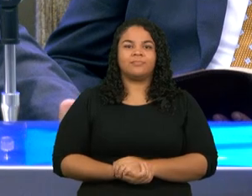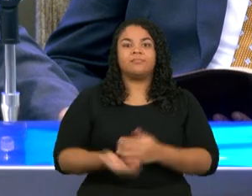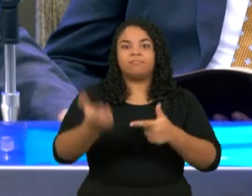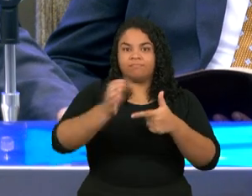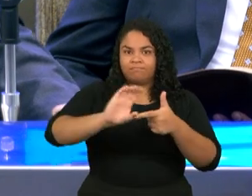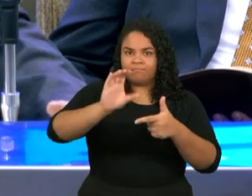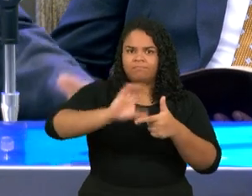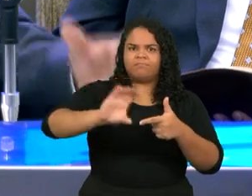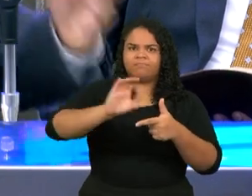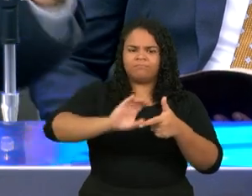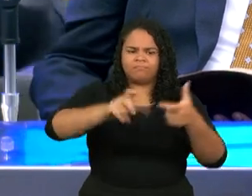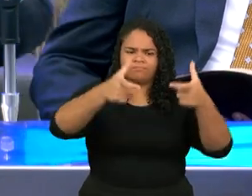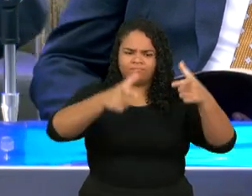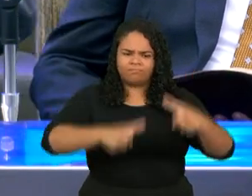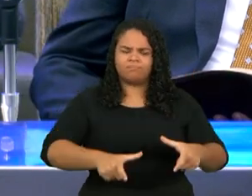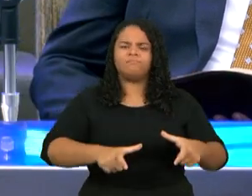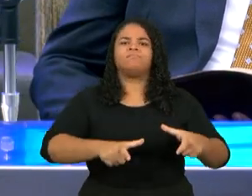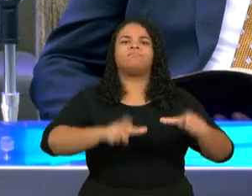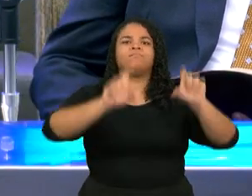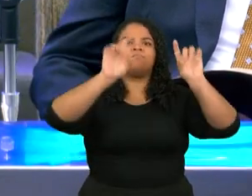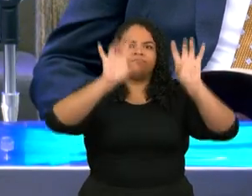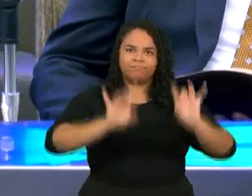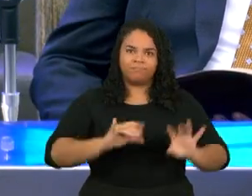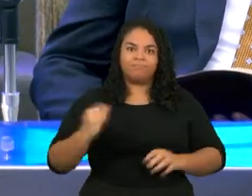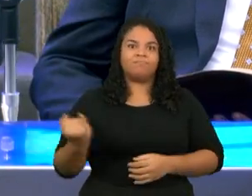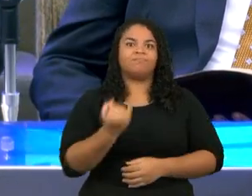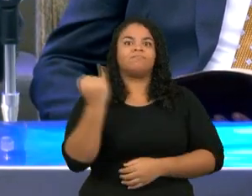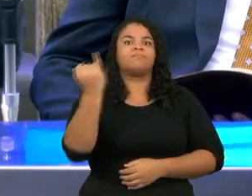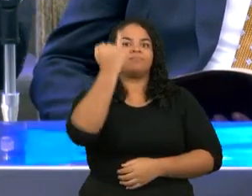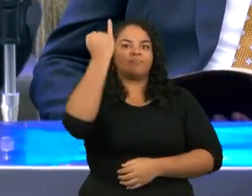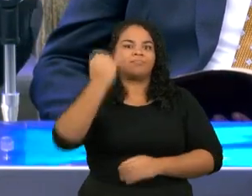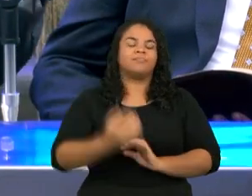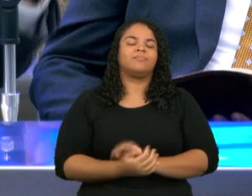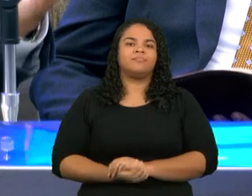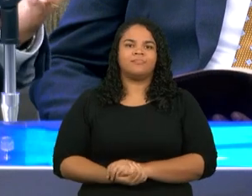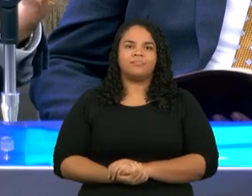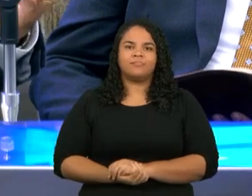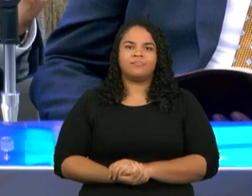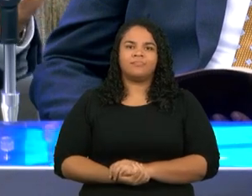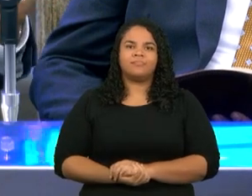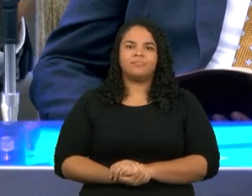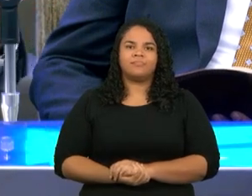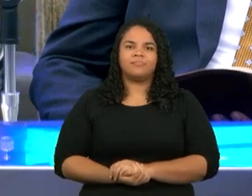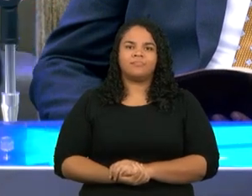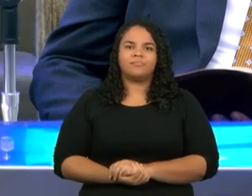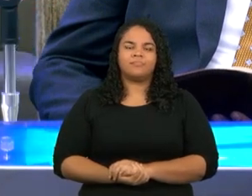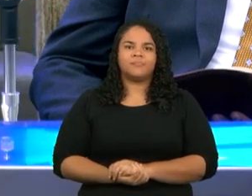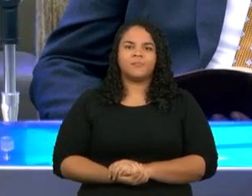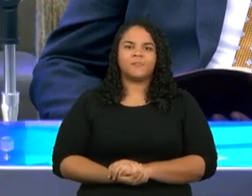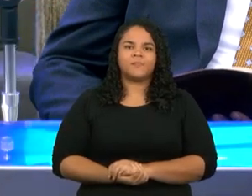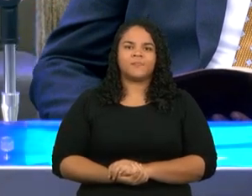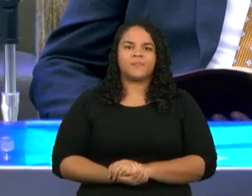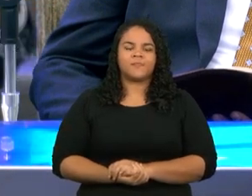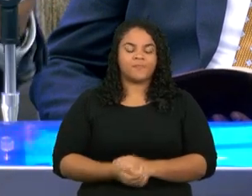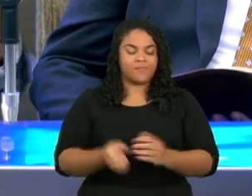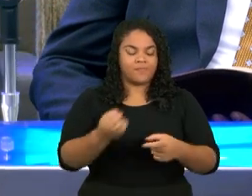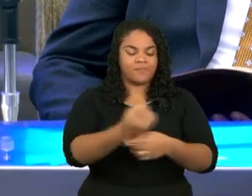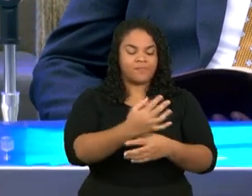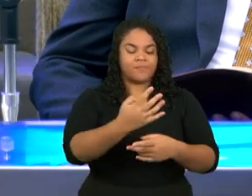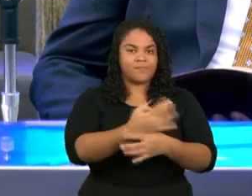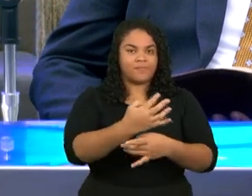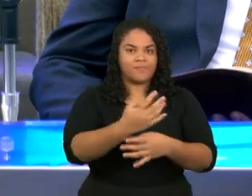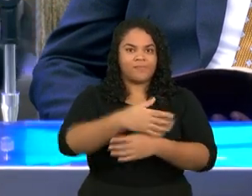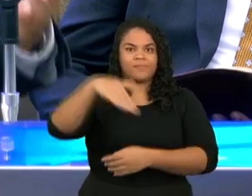geográfica se tornava uma cidade importante e que tinha uma